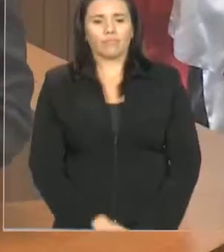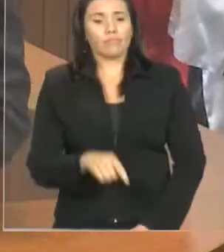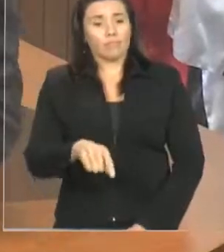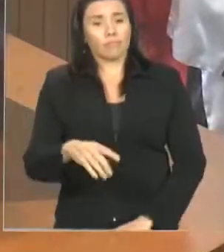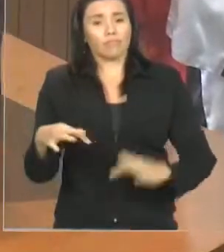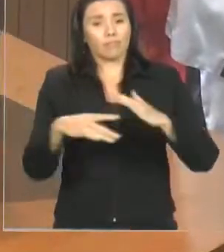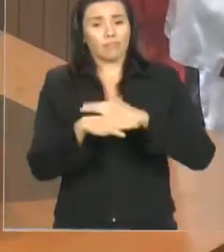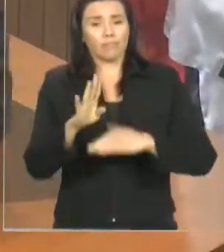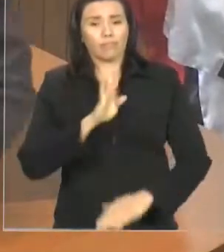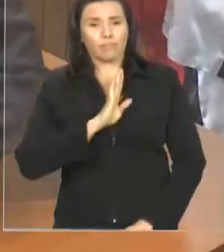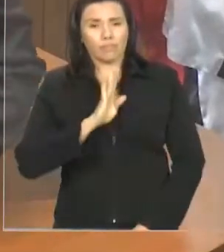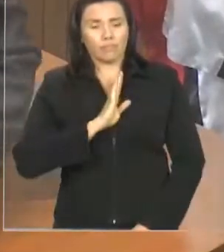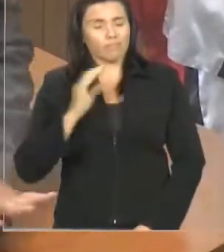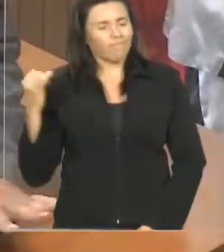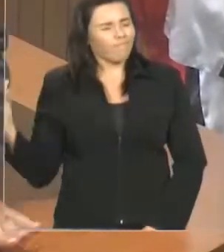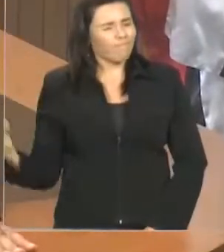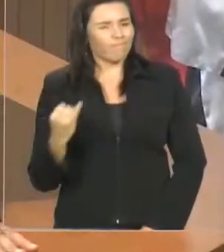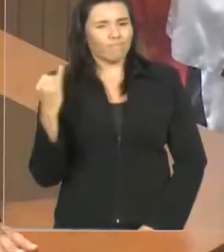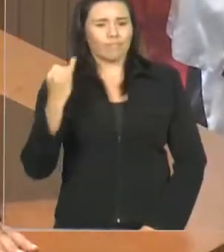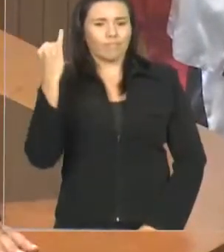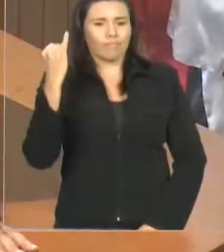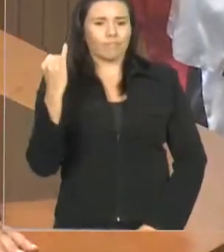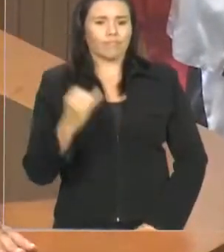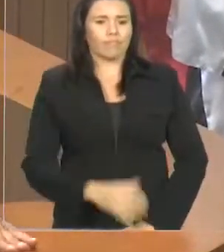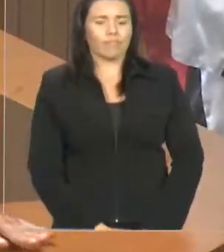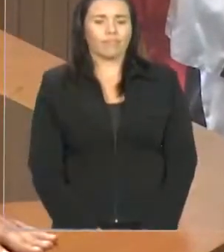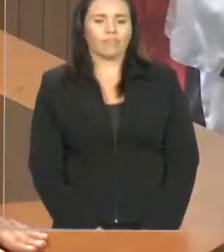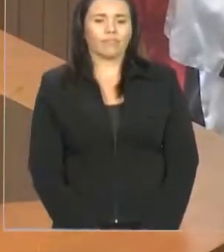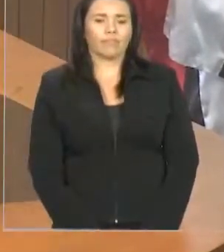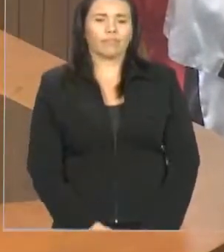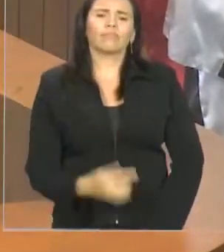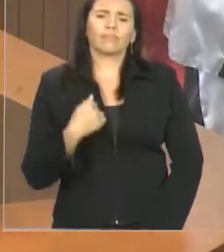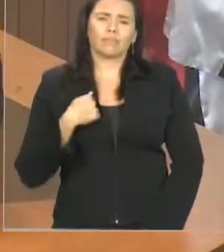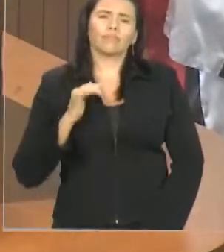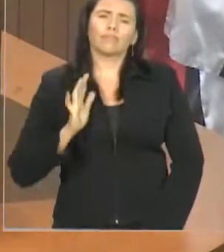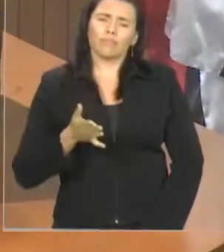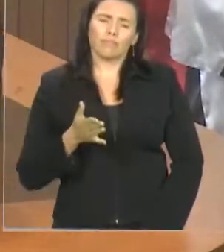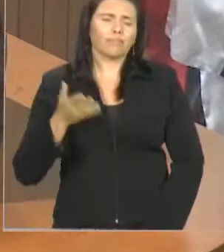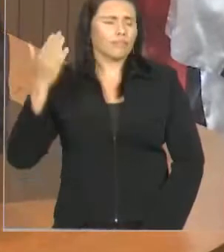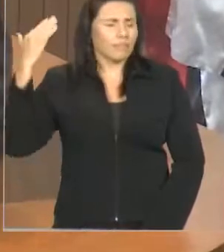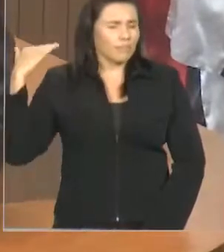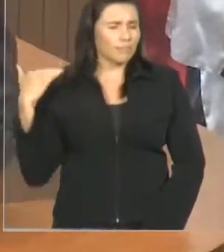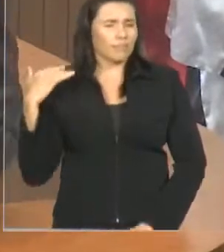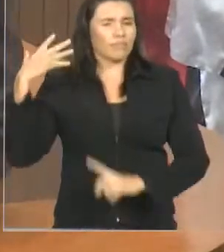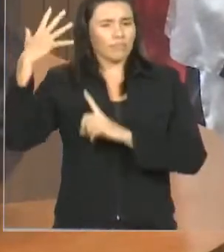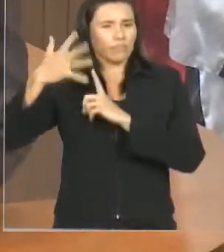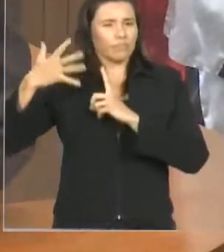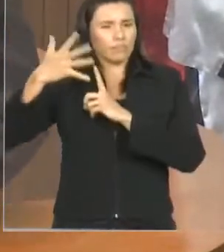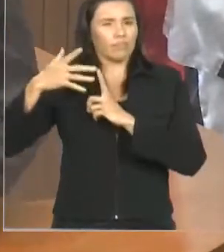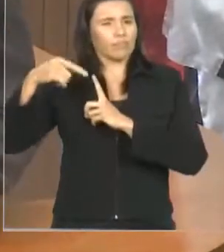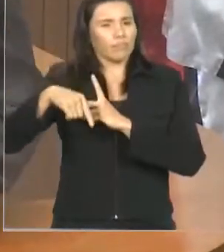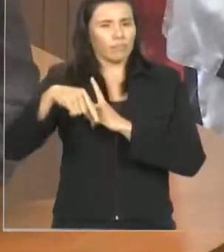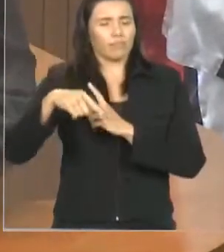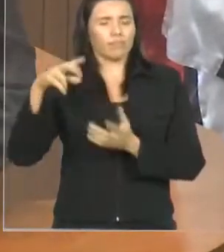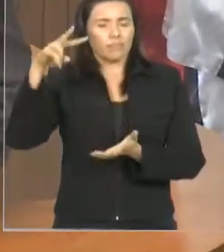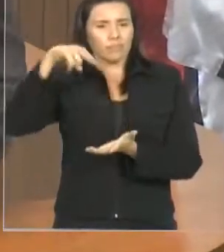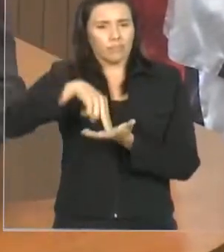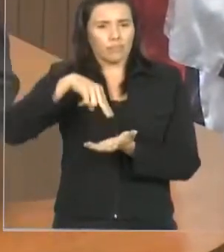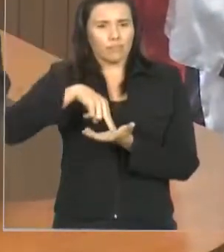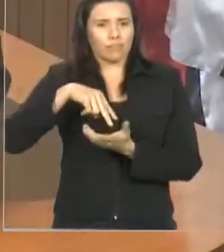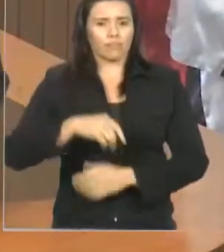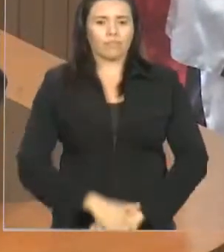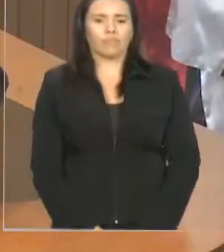Bacabal. Nesta tribuna nós já aqui relatamos a dificuldade que nós temos hoje na cidade de